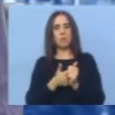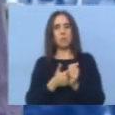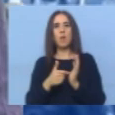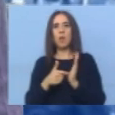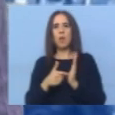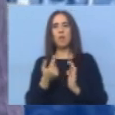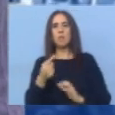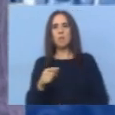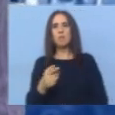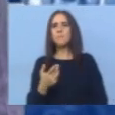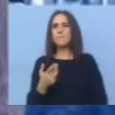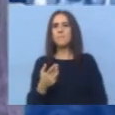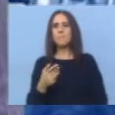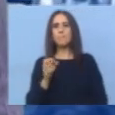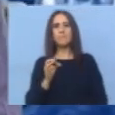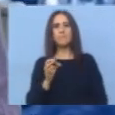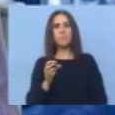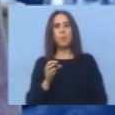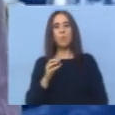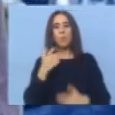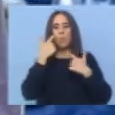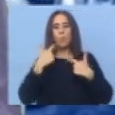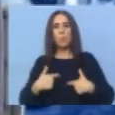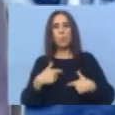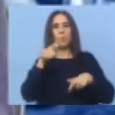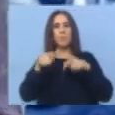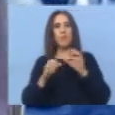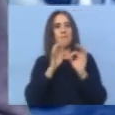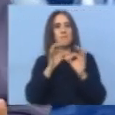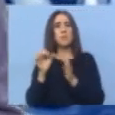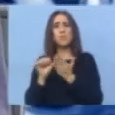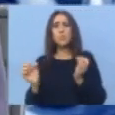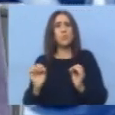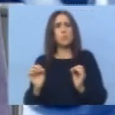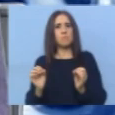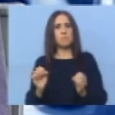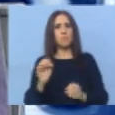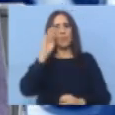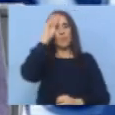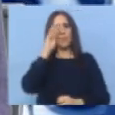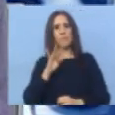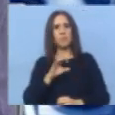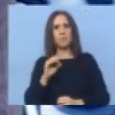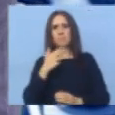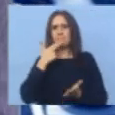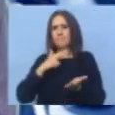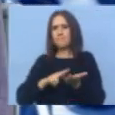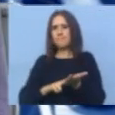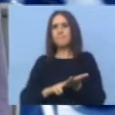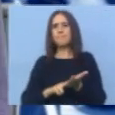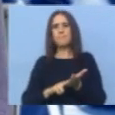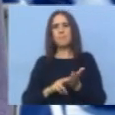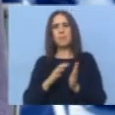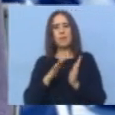aqui é a não desistência da humanidade. Ou seja, o Papa Francisco, e nisto parece-me que ele está a ser realmente ligado ao núcleo